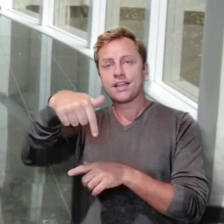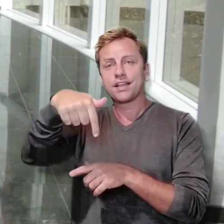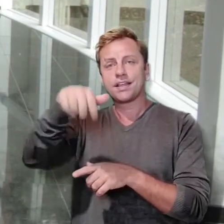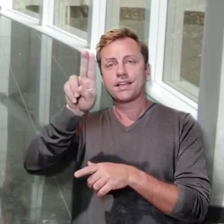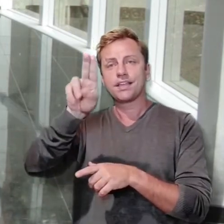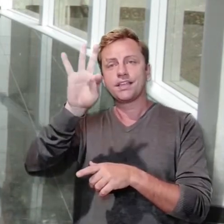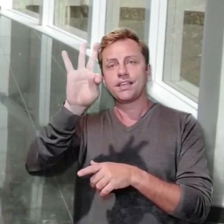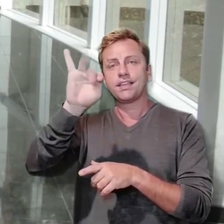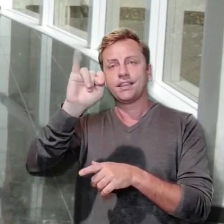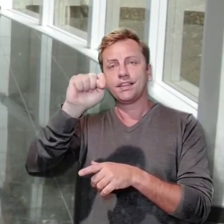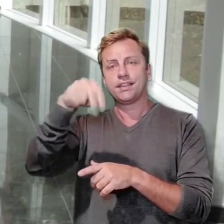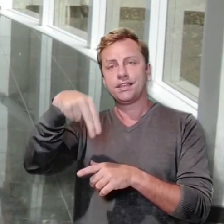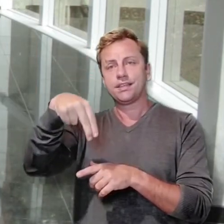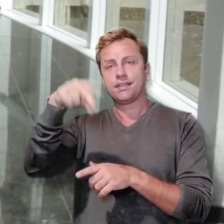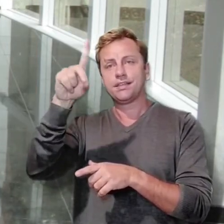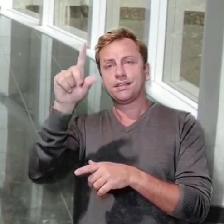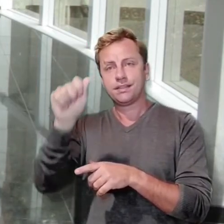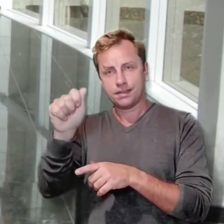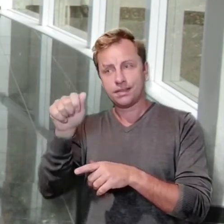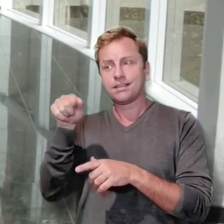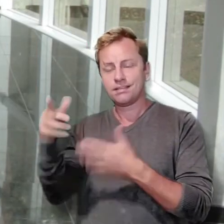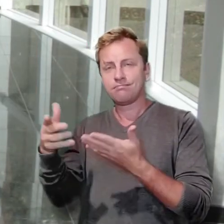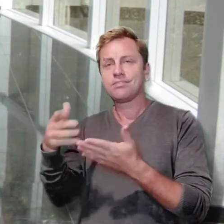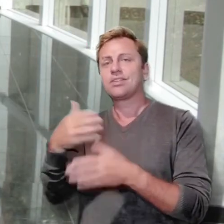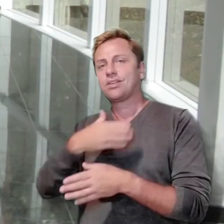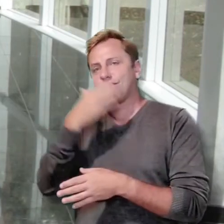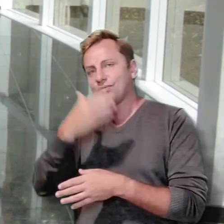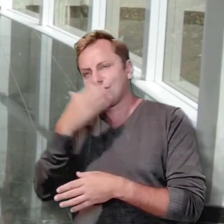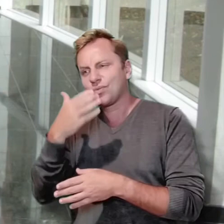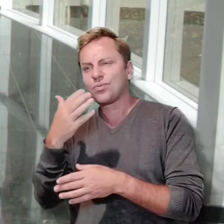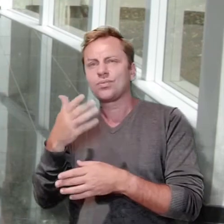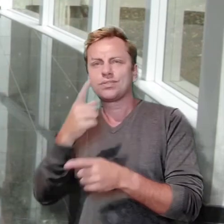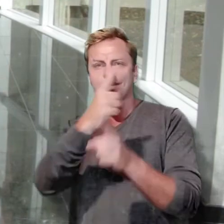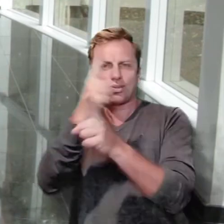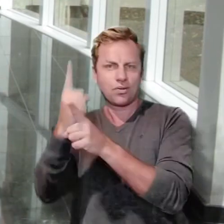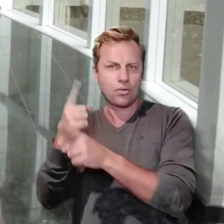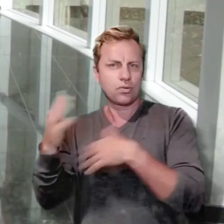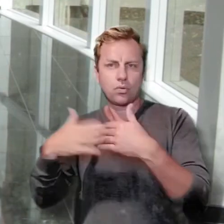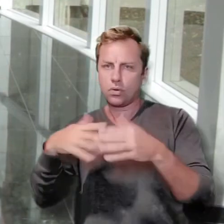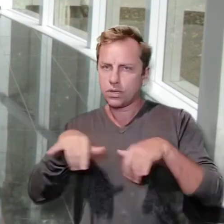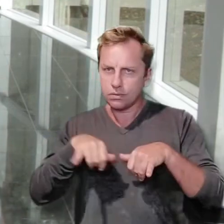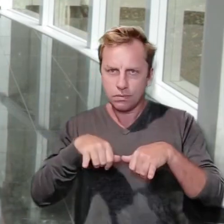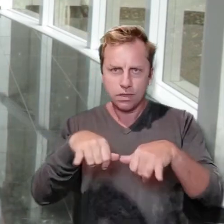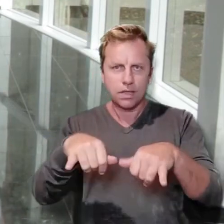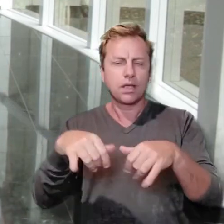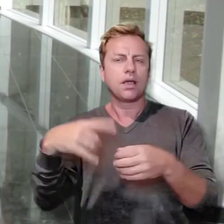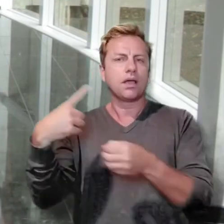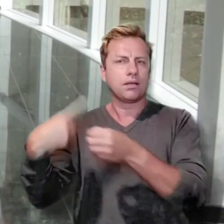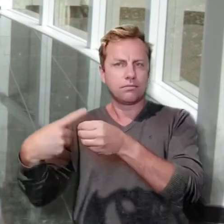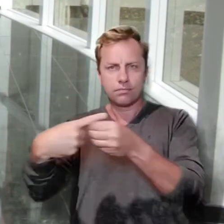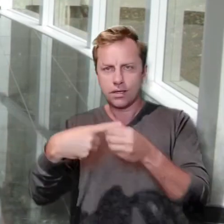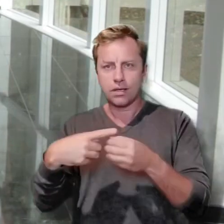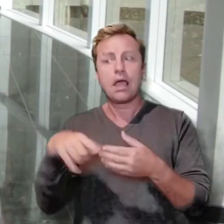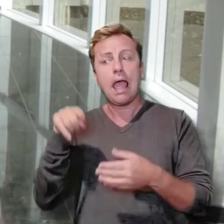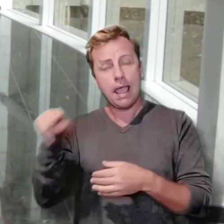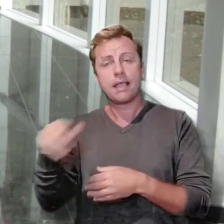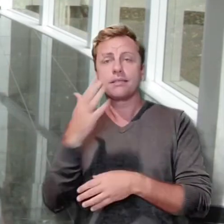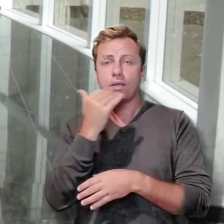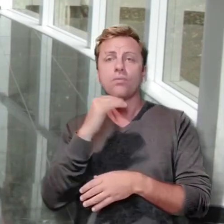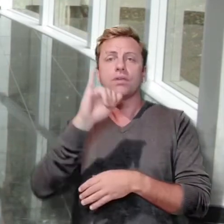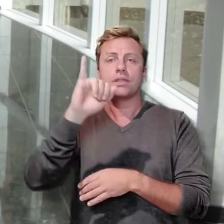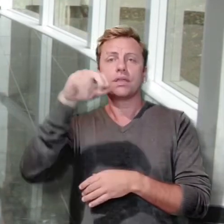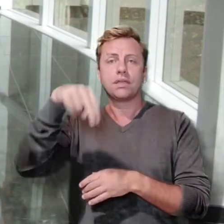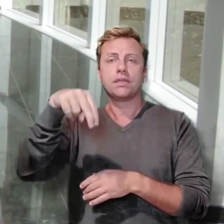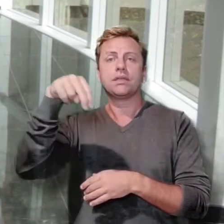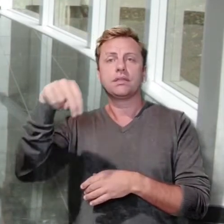quitanda, ou de frutas, de hortaliças que você encontra em qualquer supermercado ou em qualquer quitanda do seu bairro. Aquilo